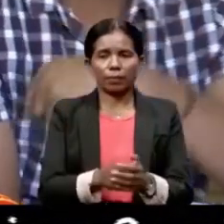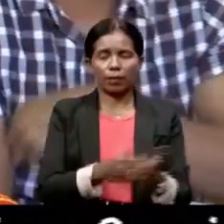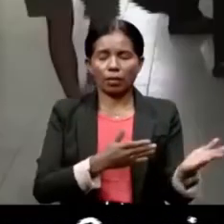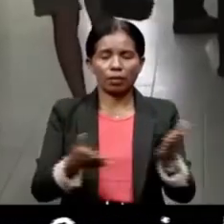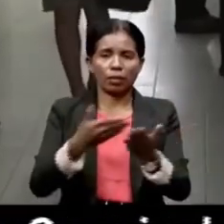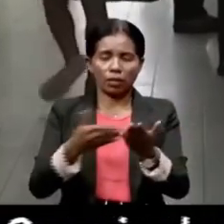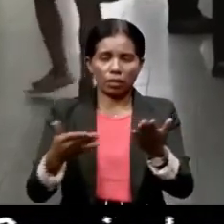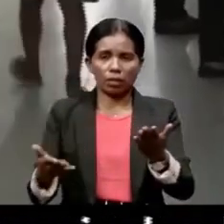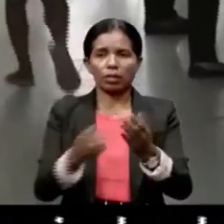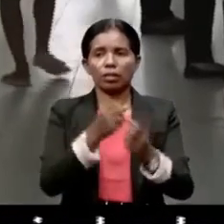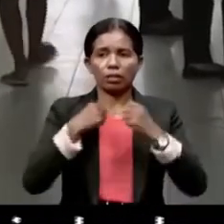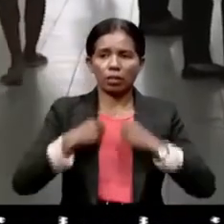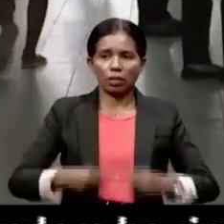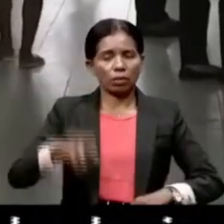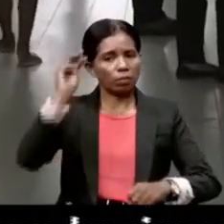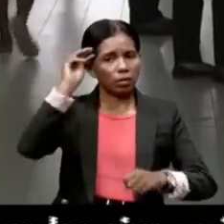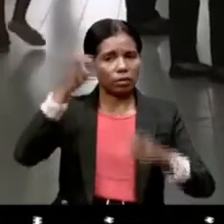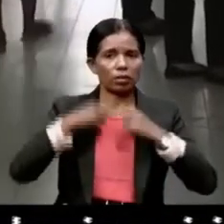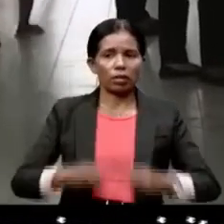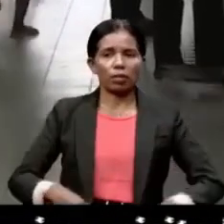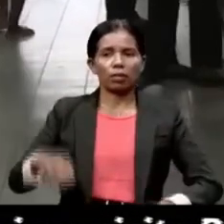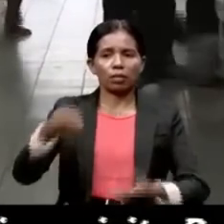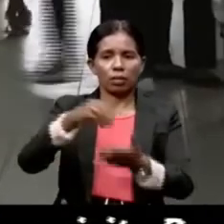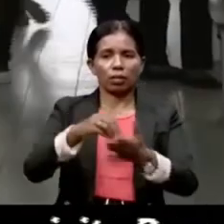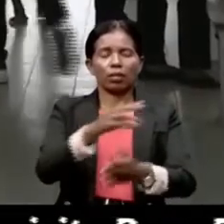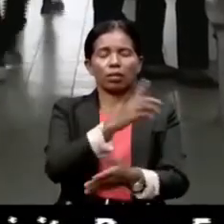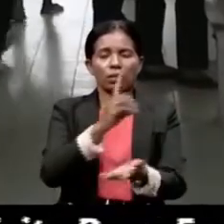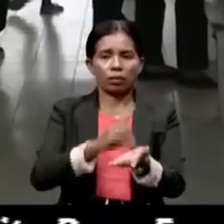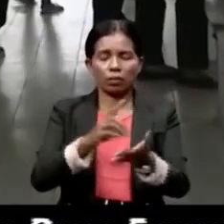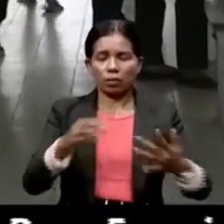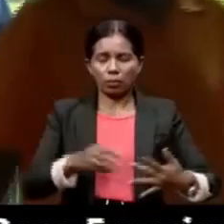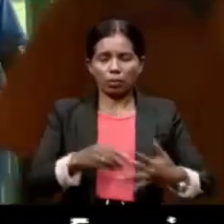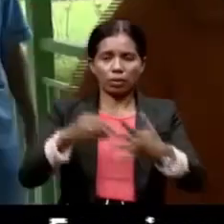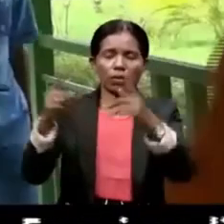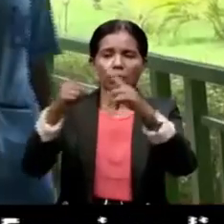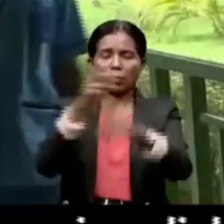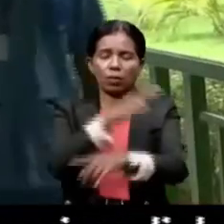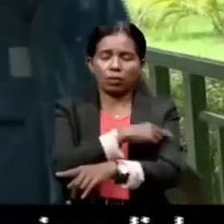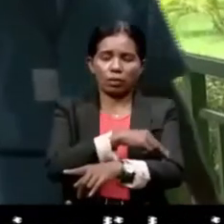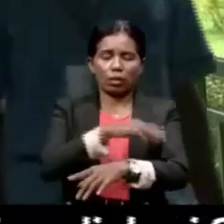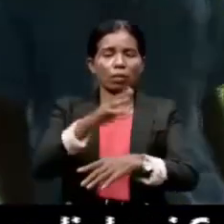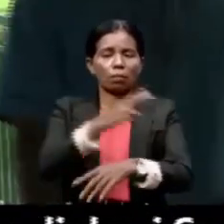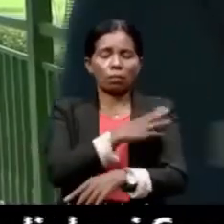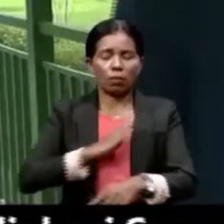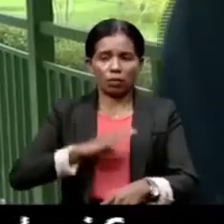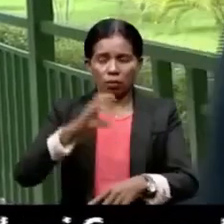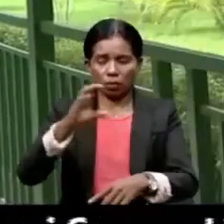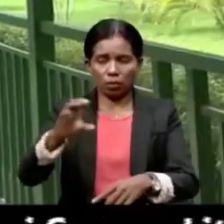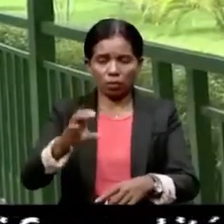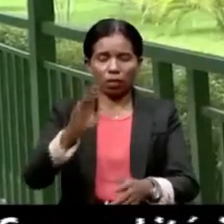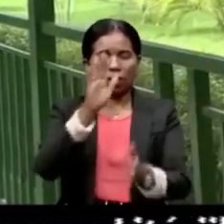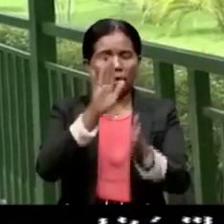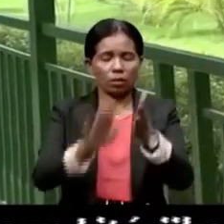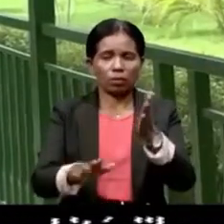e facilidade de saúde, o Ministério da Saúde Moço coloca um médico especialista Sira no Hospital Referral Baucau, onde minimiza o número